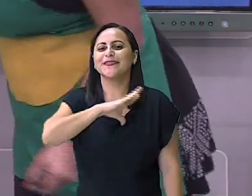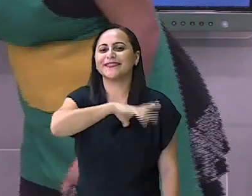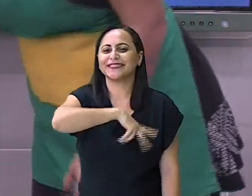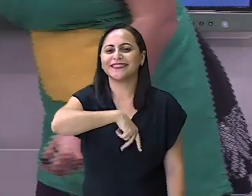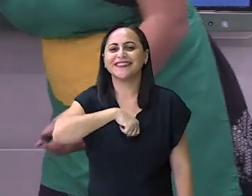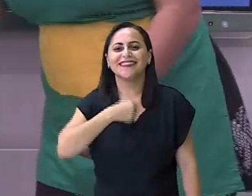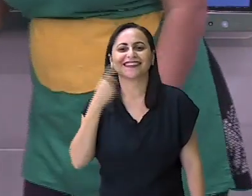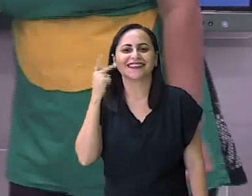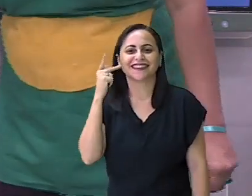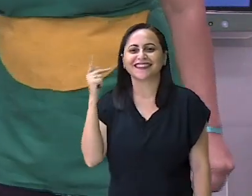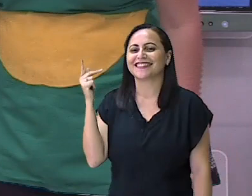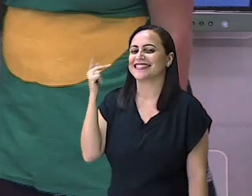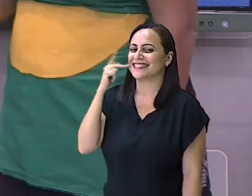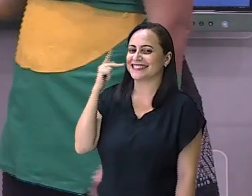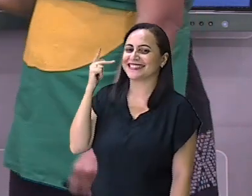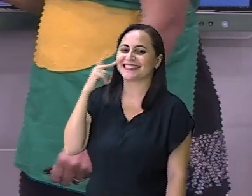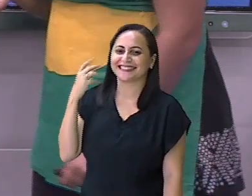como é